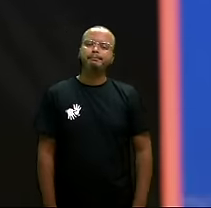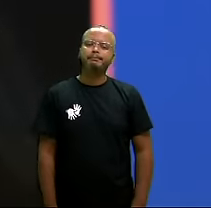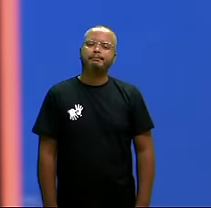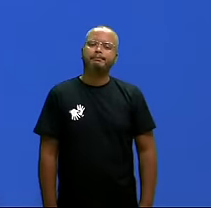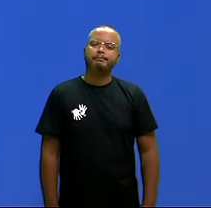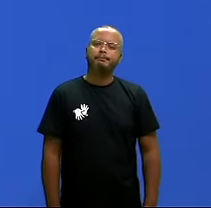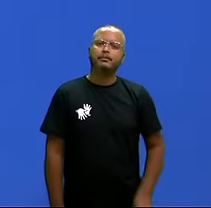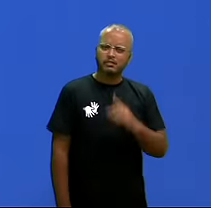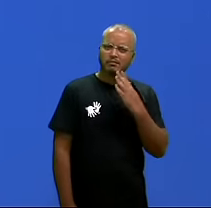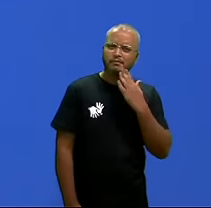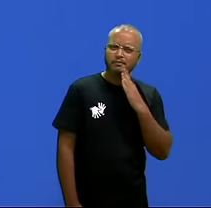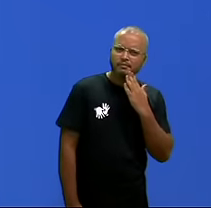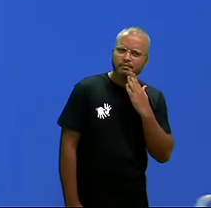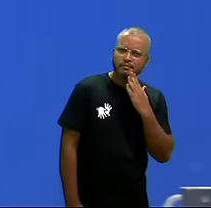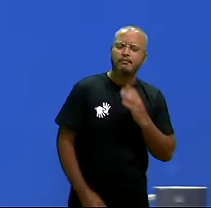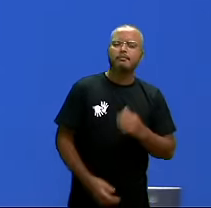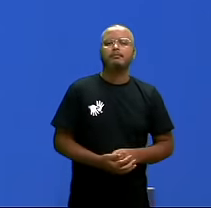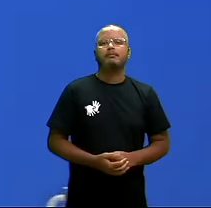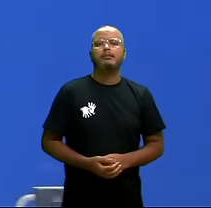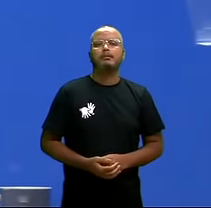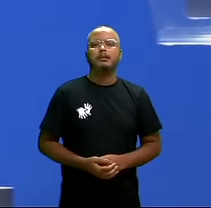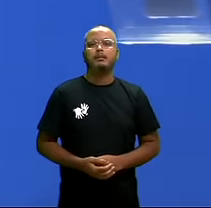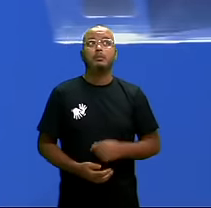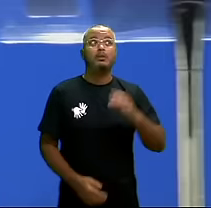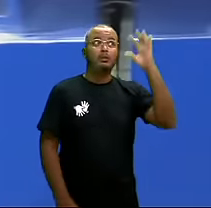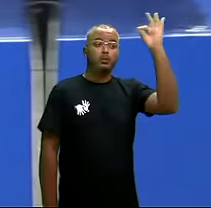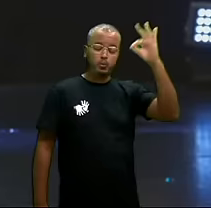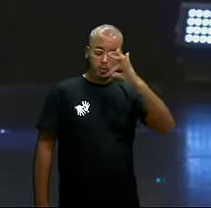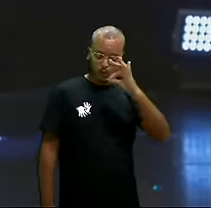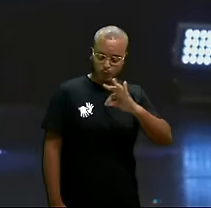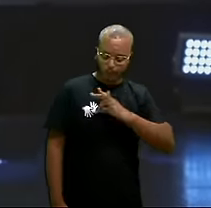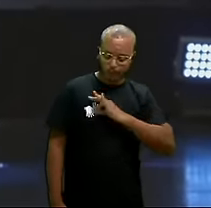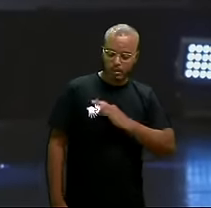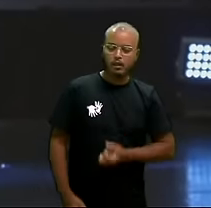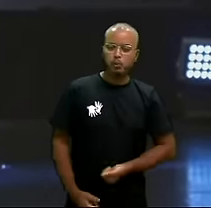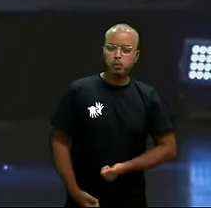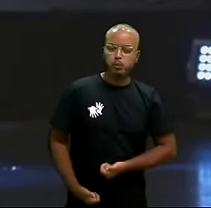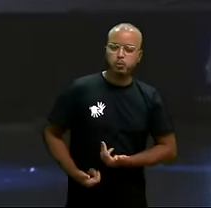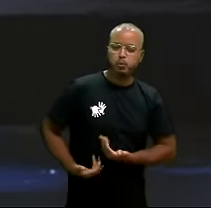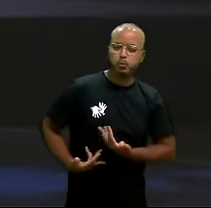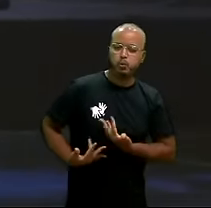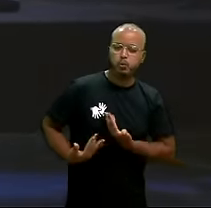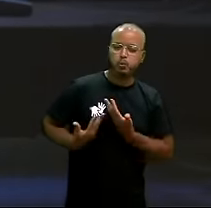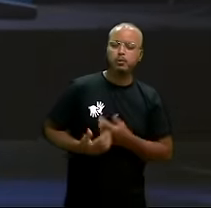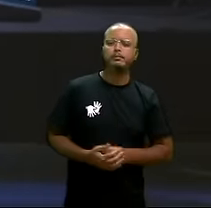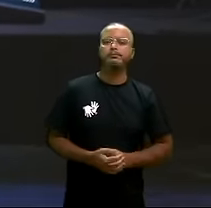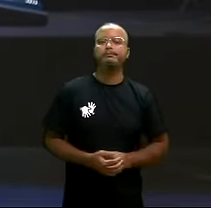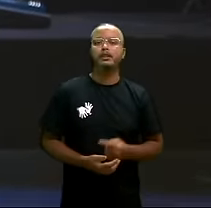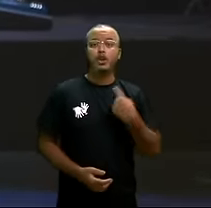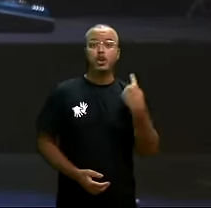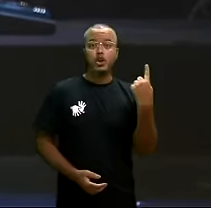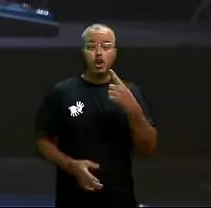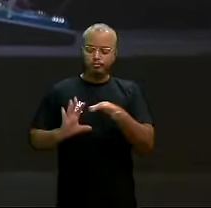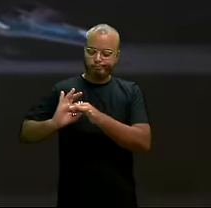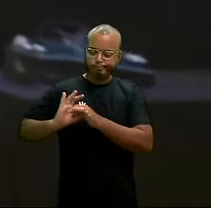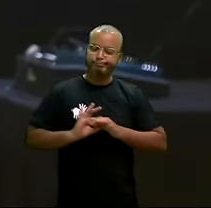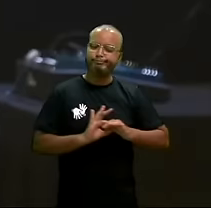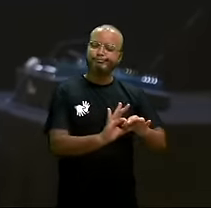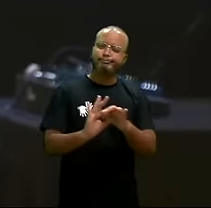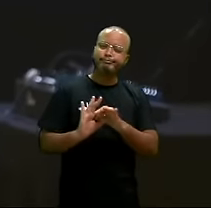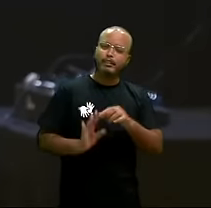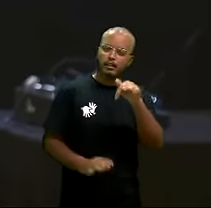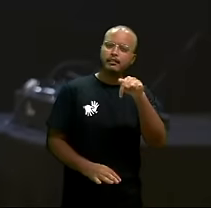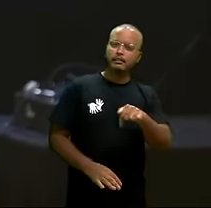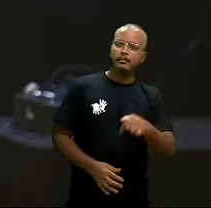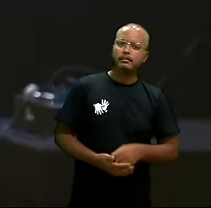Está entendendo? O que é isso, pastor? É embriagado do Espírito. Que privilégio fazer parte de um lugar assim. Que privilégio fazer parte de e